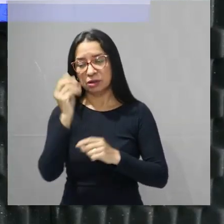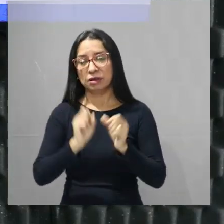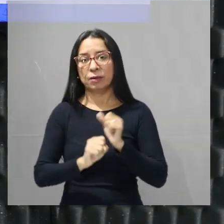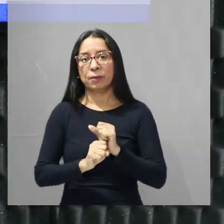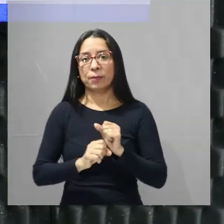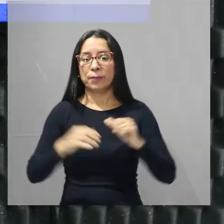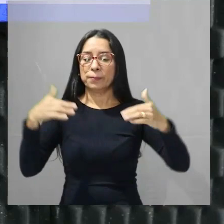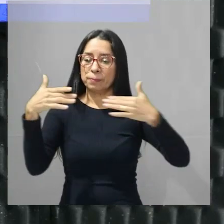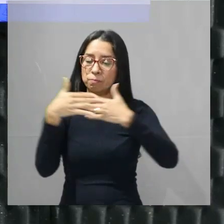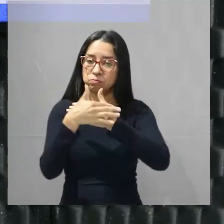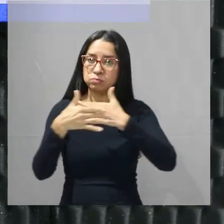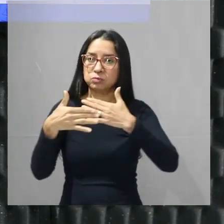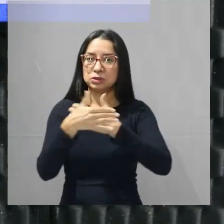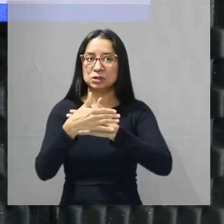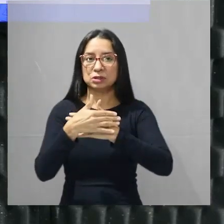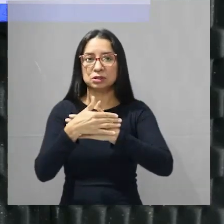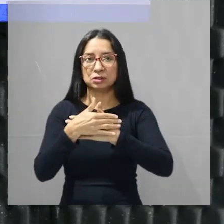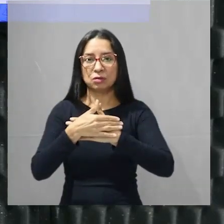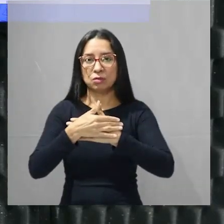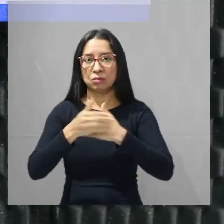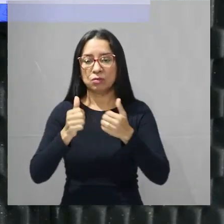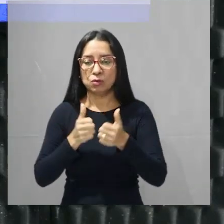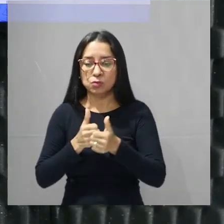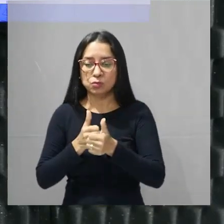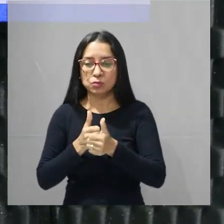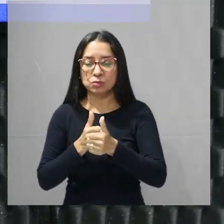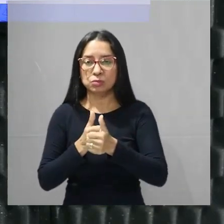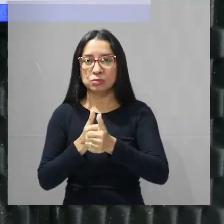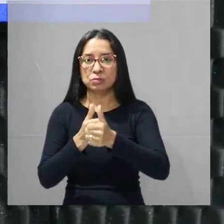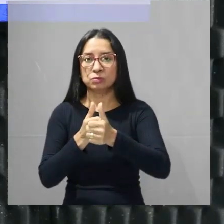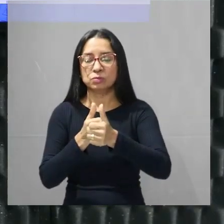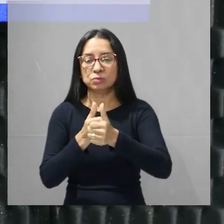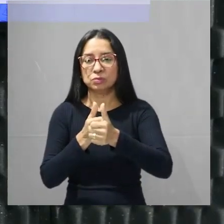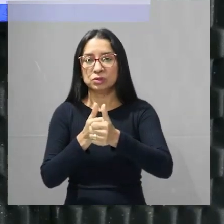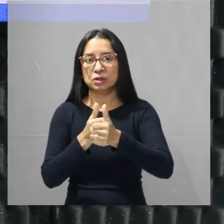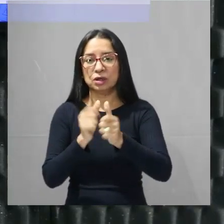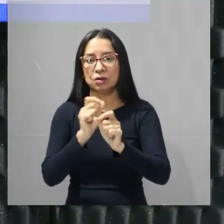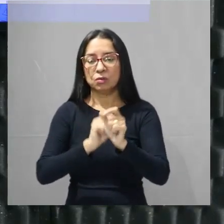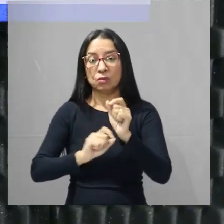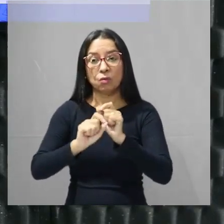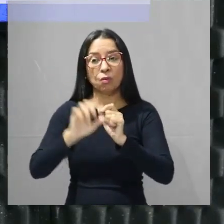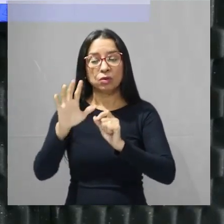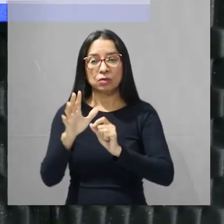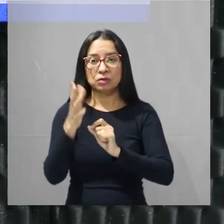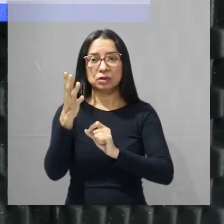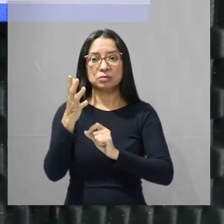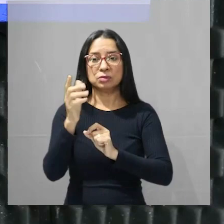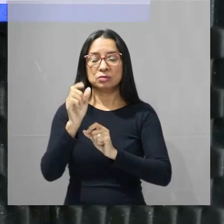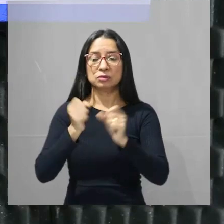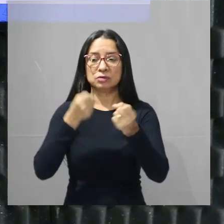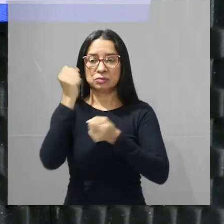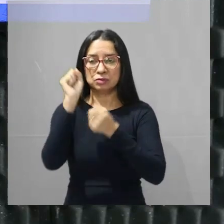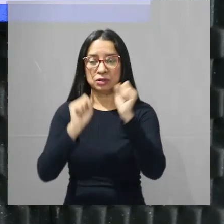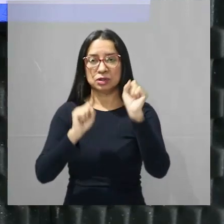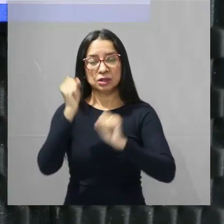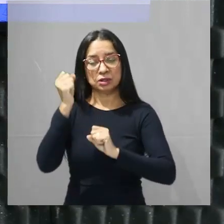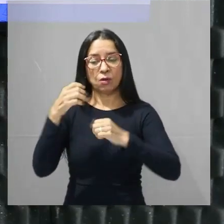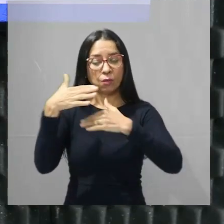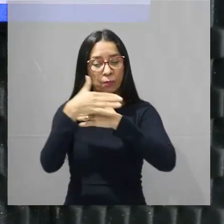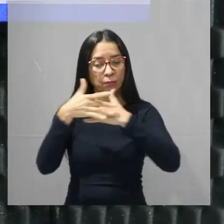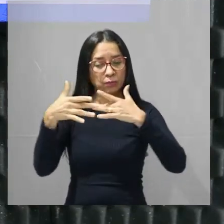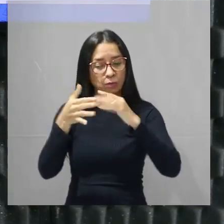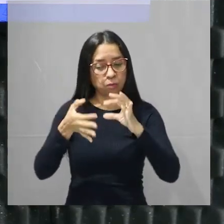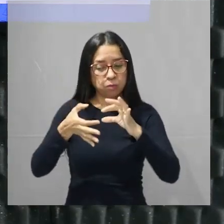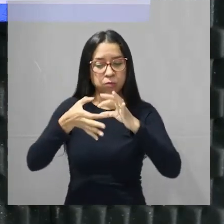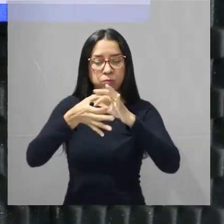A urbanização ela vai caminhar de mãos dadas com outro fenômeno fundamental, que é a industrialização. Posso